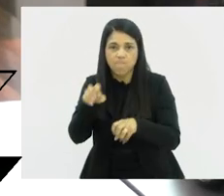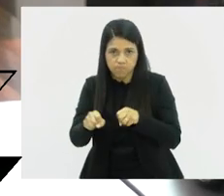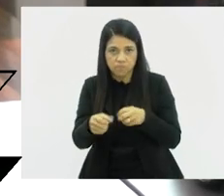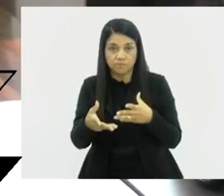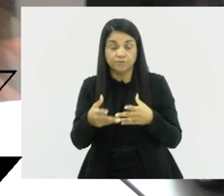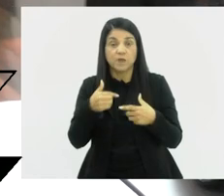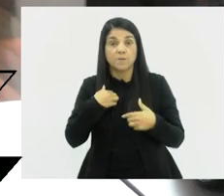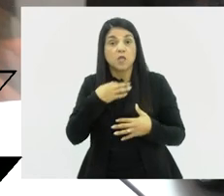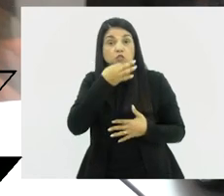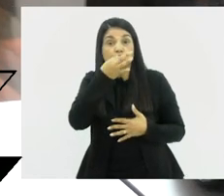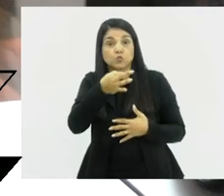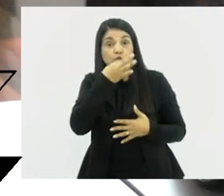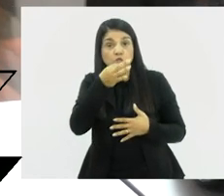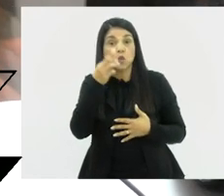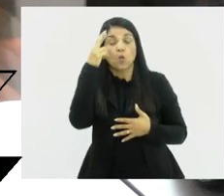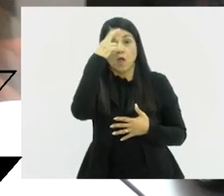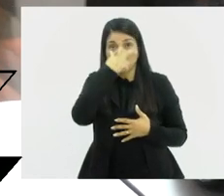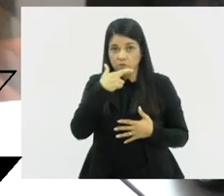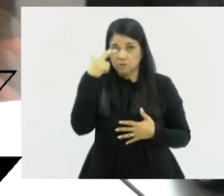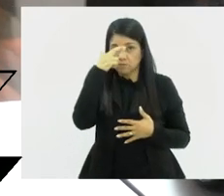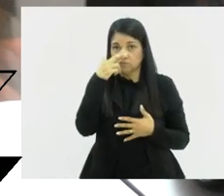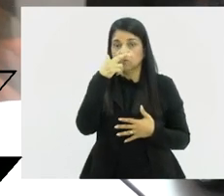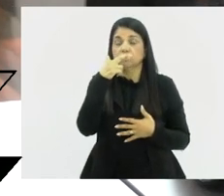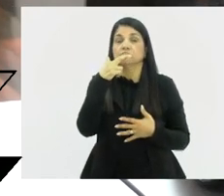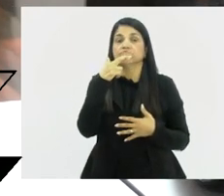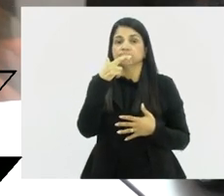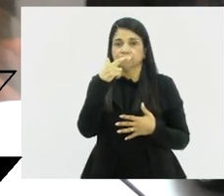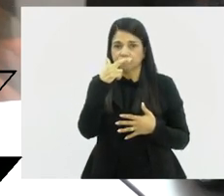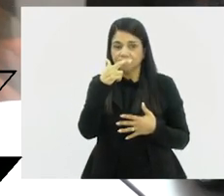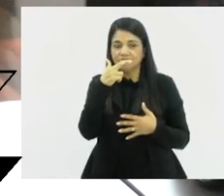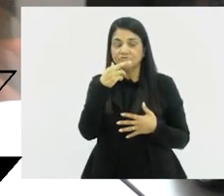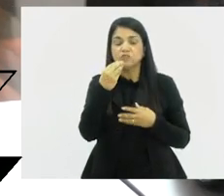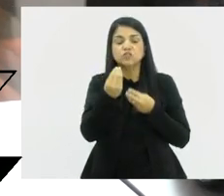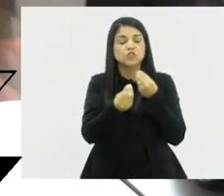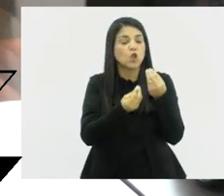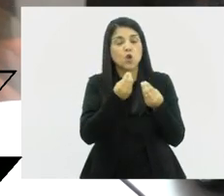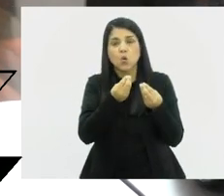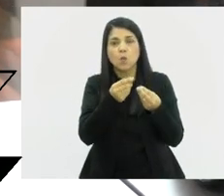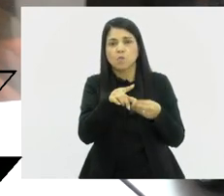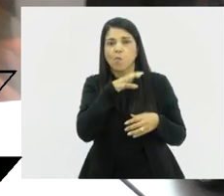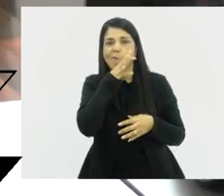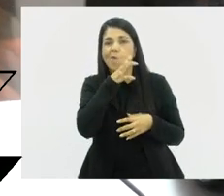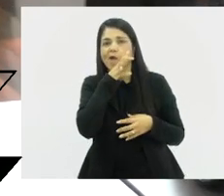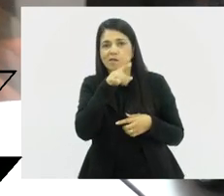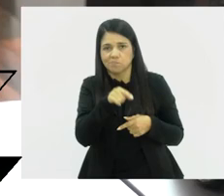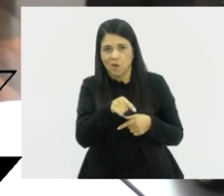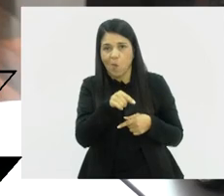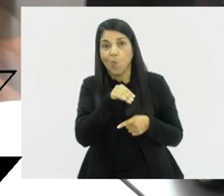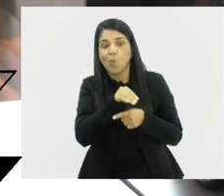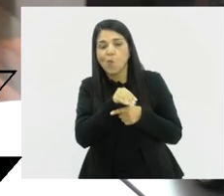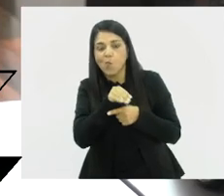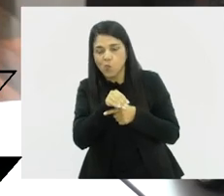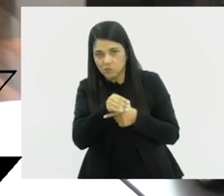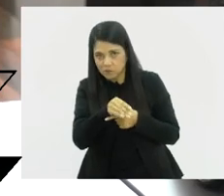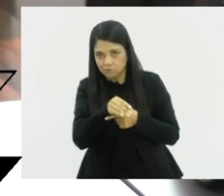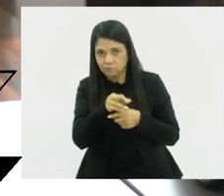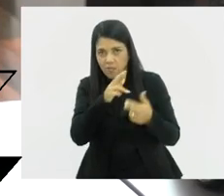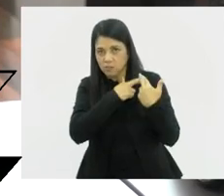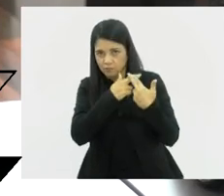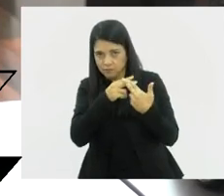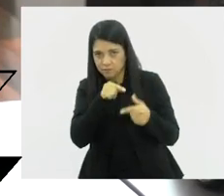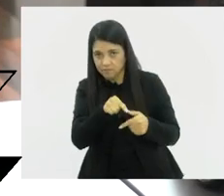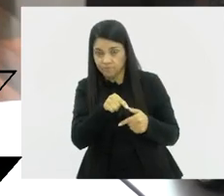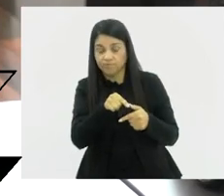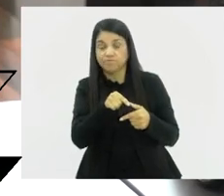de que a fiscalização, obviamente, das condições em que esse animal é cuidado, ela seja, de